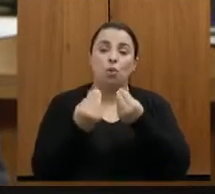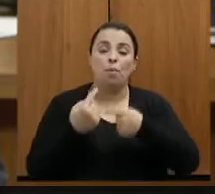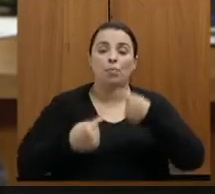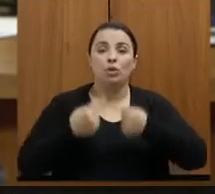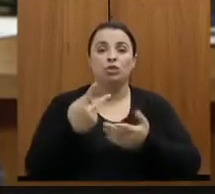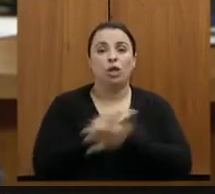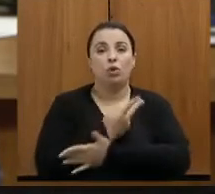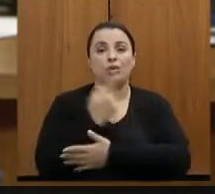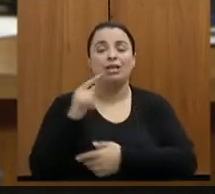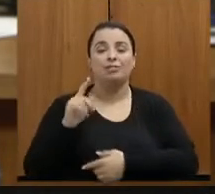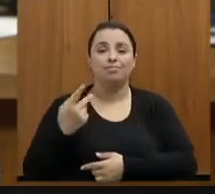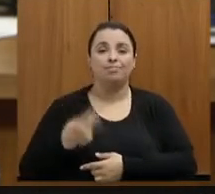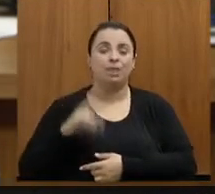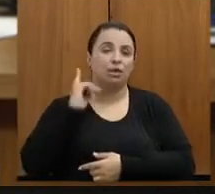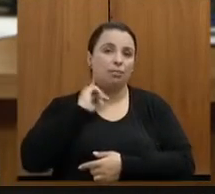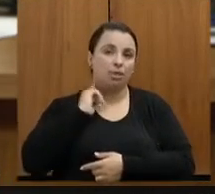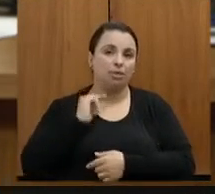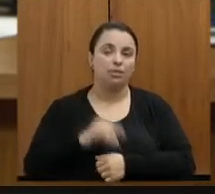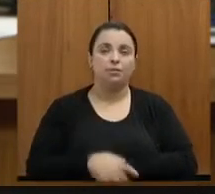de Minas.